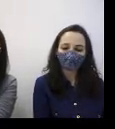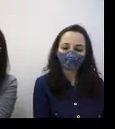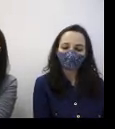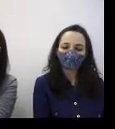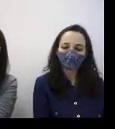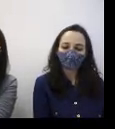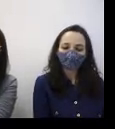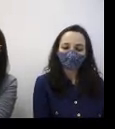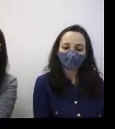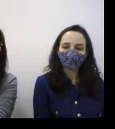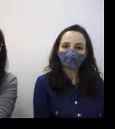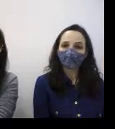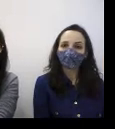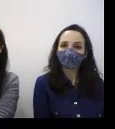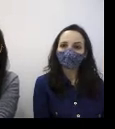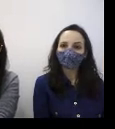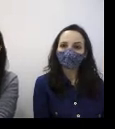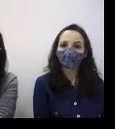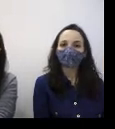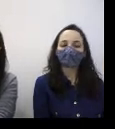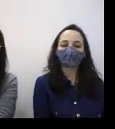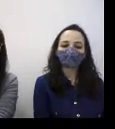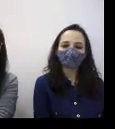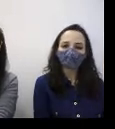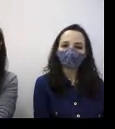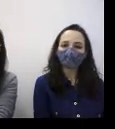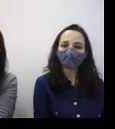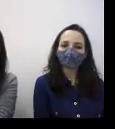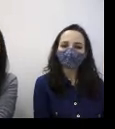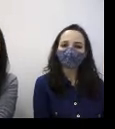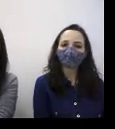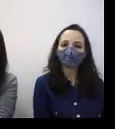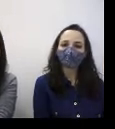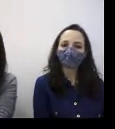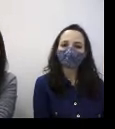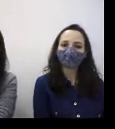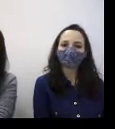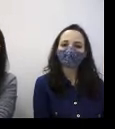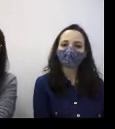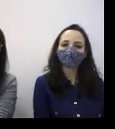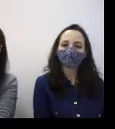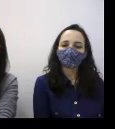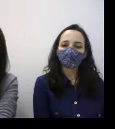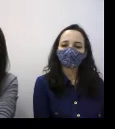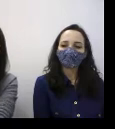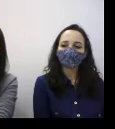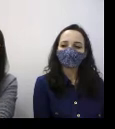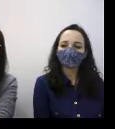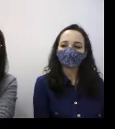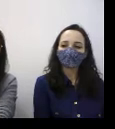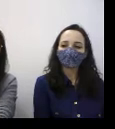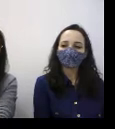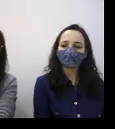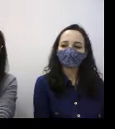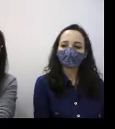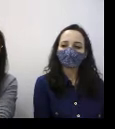desagradáveis, é saber o que a gente faz para ficar melhor, o que faz a gente ficar bem, né? Então, como a Vanessa